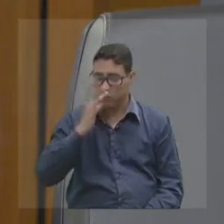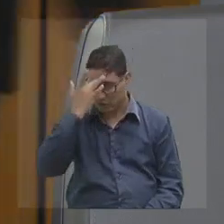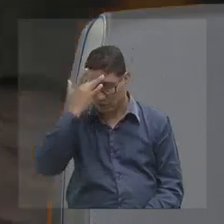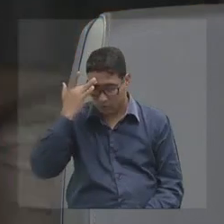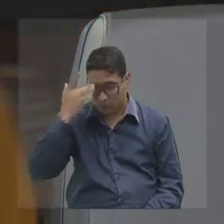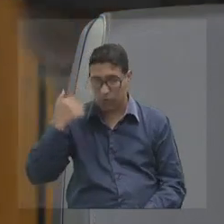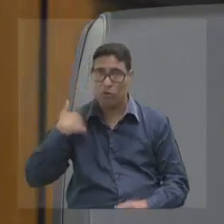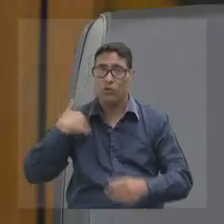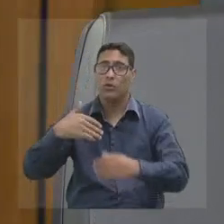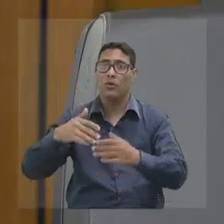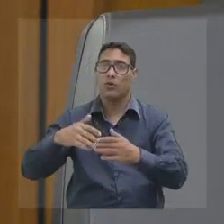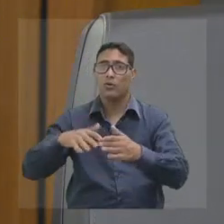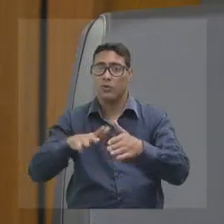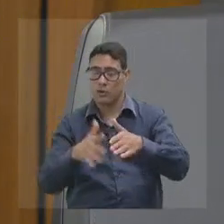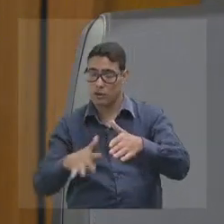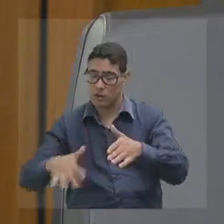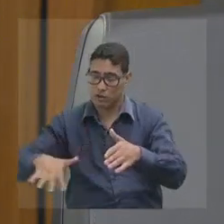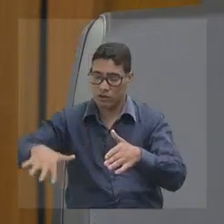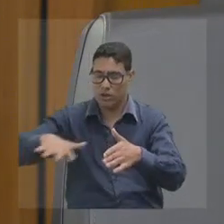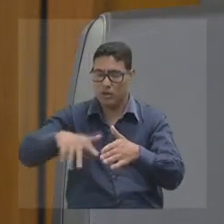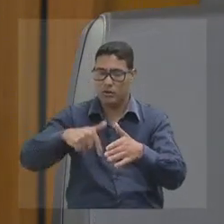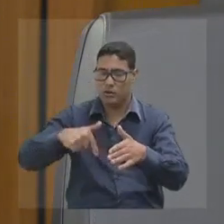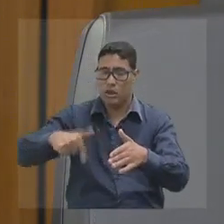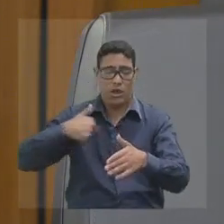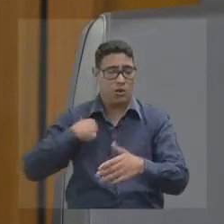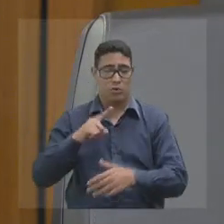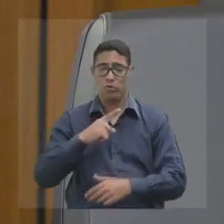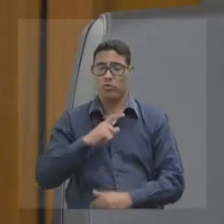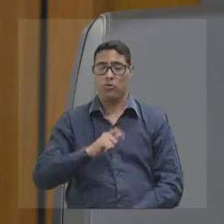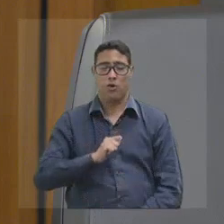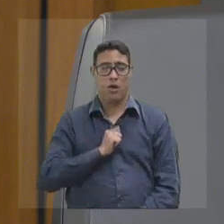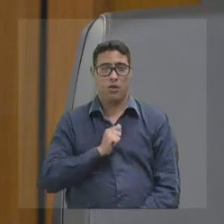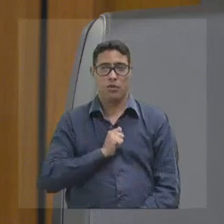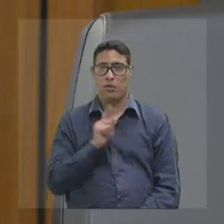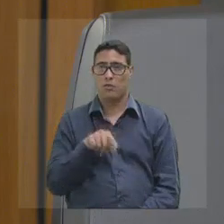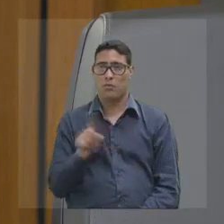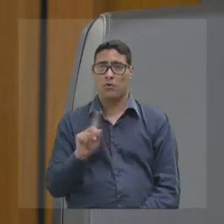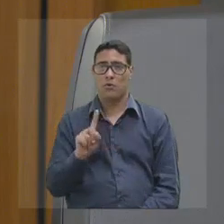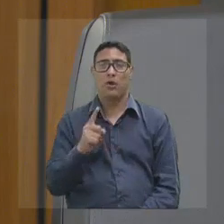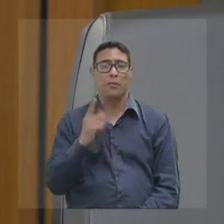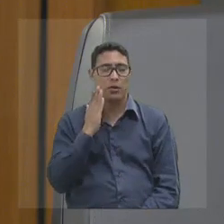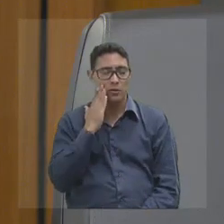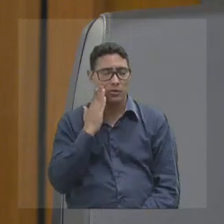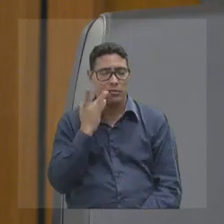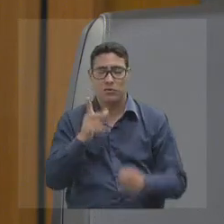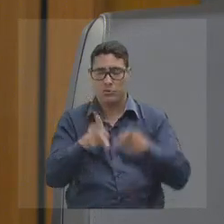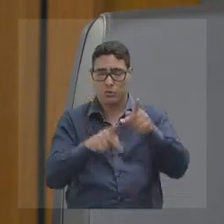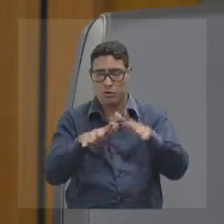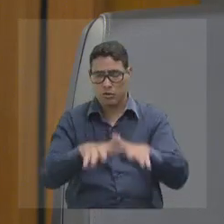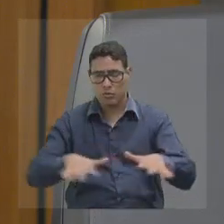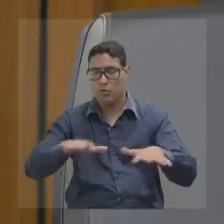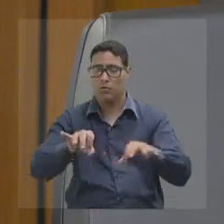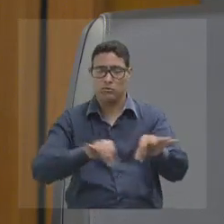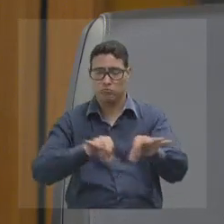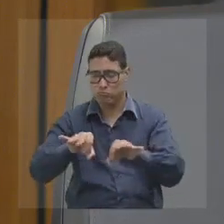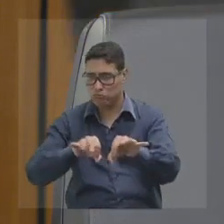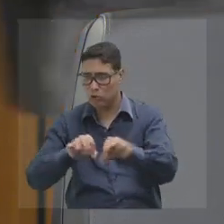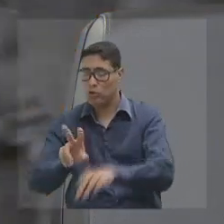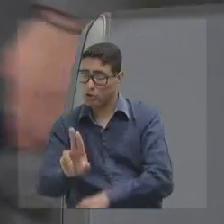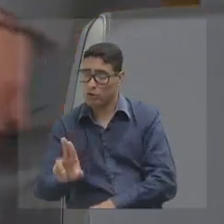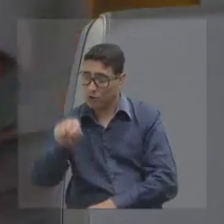não são antropóloga mas eu sei perfeitamente que esse povo sempre se movimentou com o movimento do rio